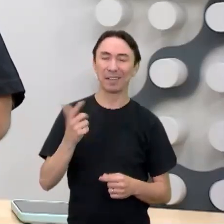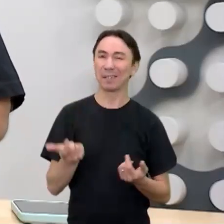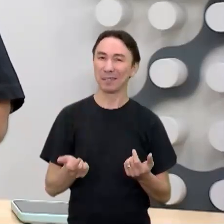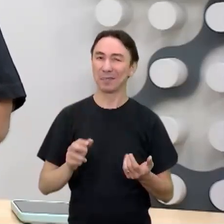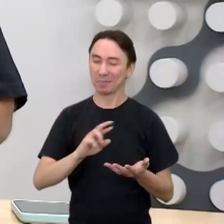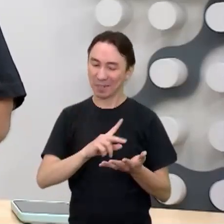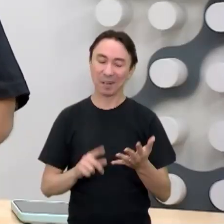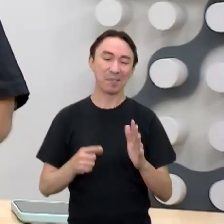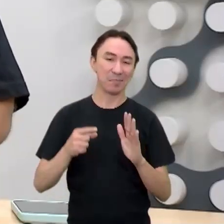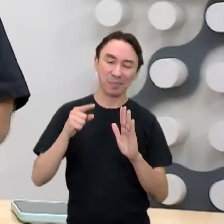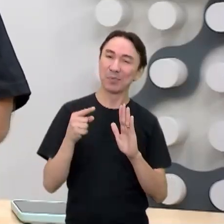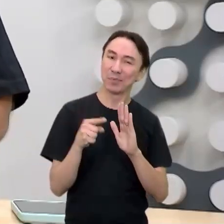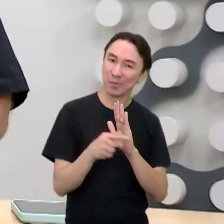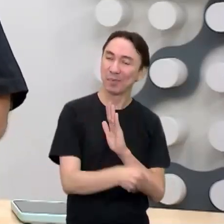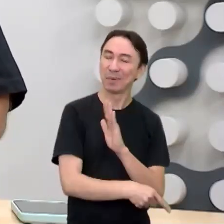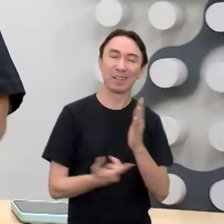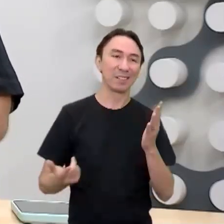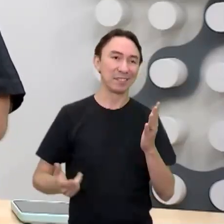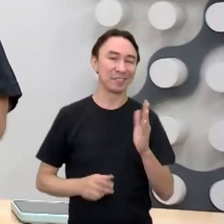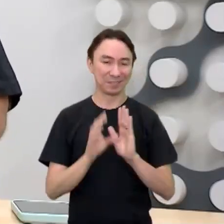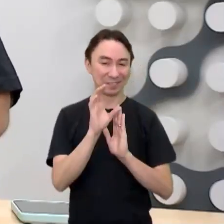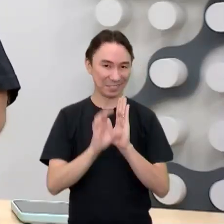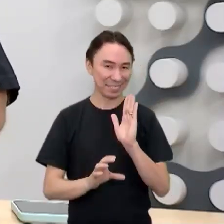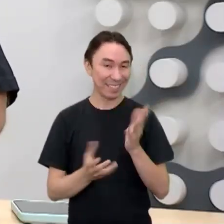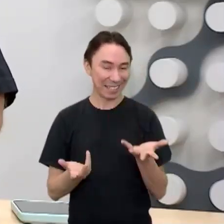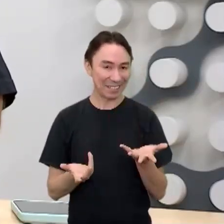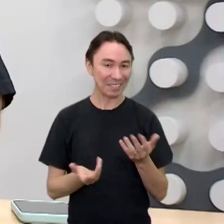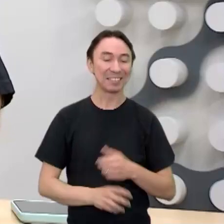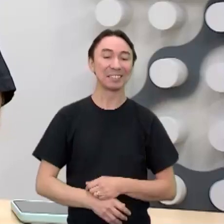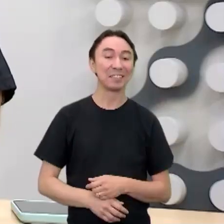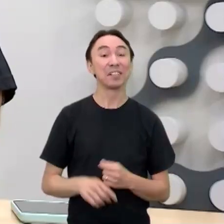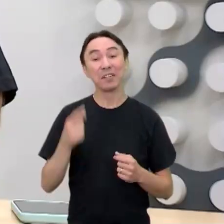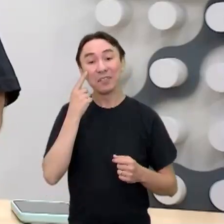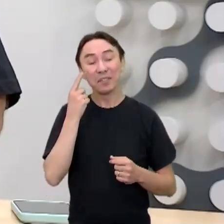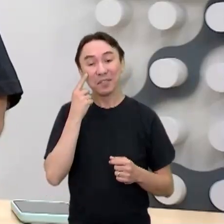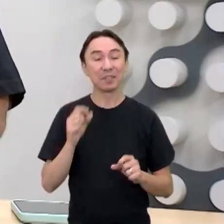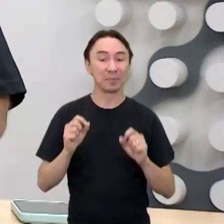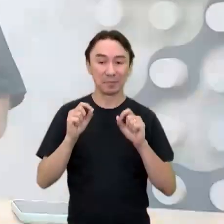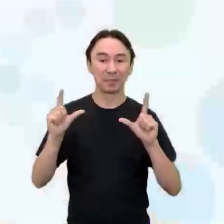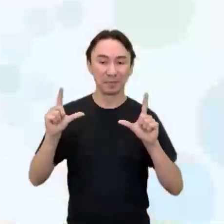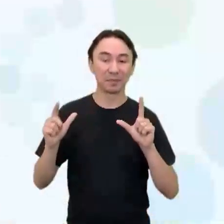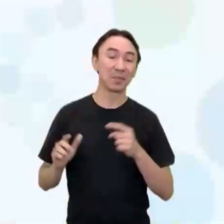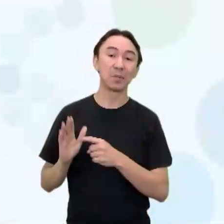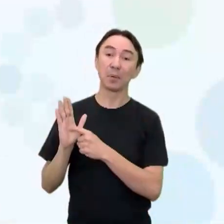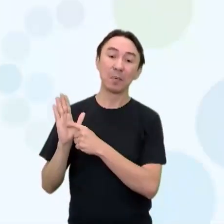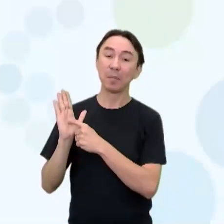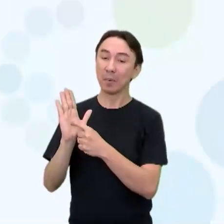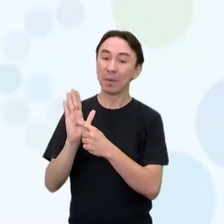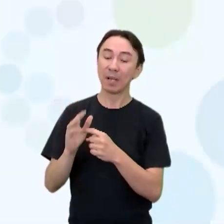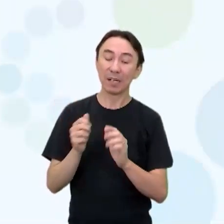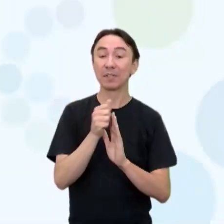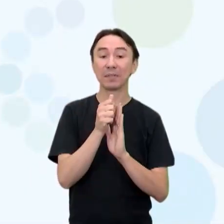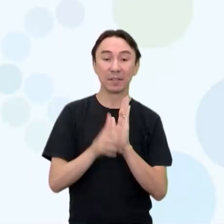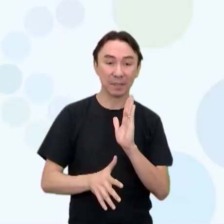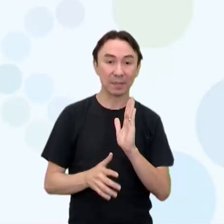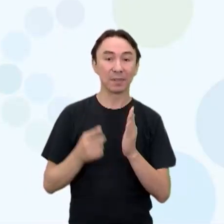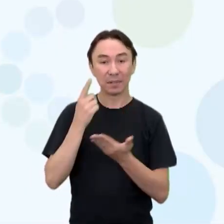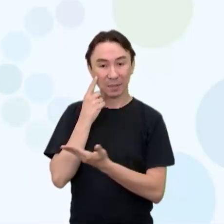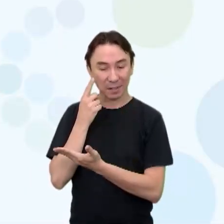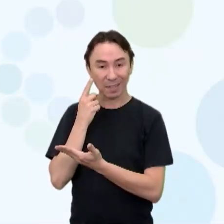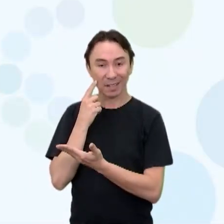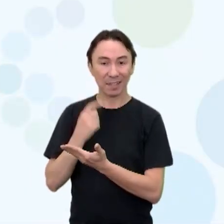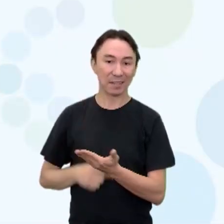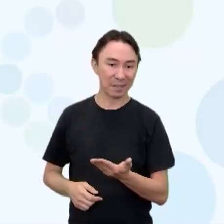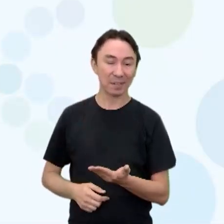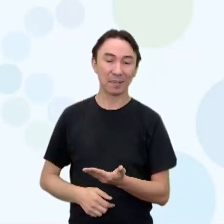itinerários, aprofundamentos, né? Vamos lá para a tela para já iniciar aí o processo dessa atividade. Tá lá, ó, dados da